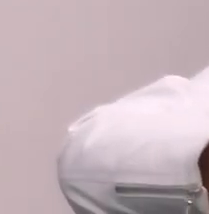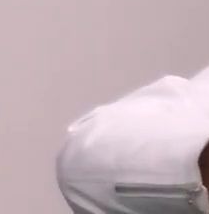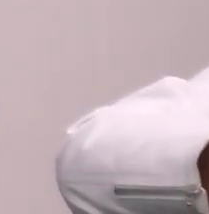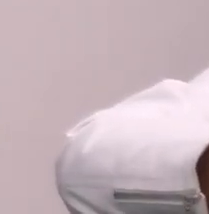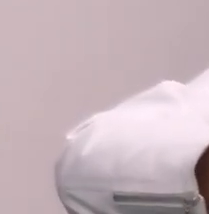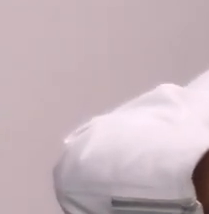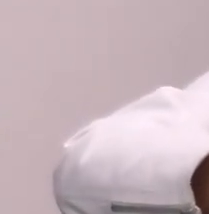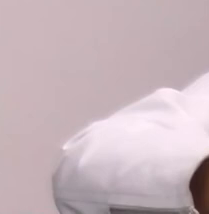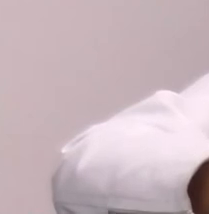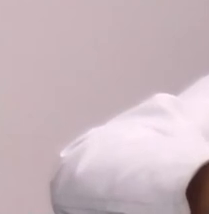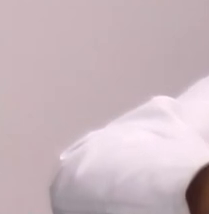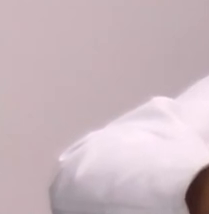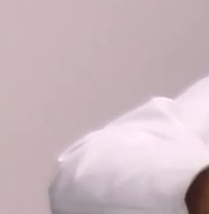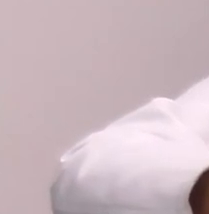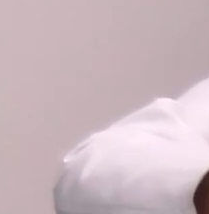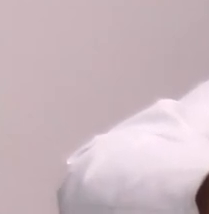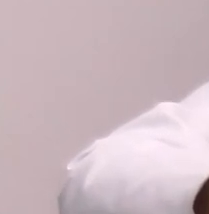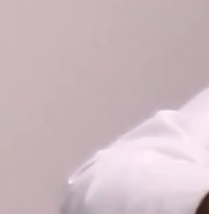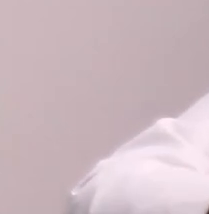a própria UERJ